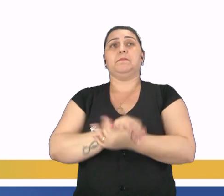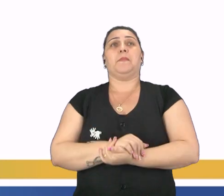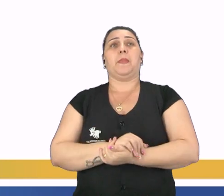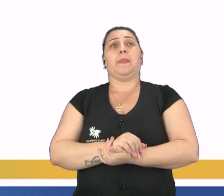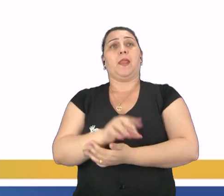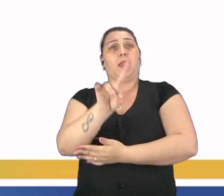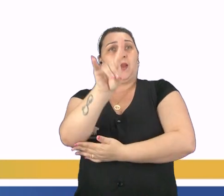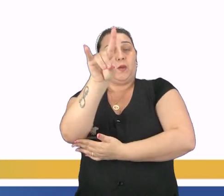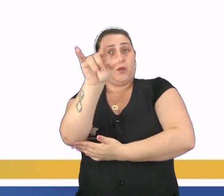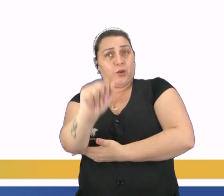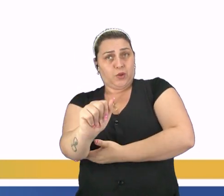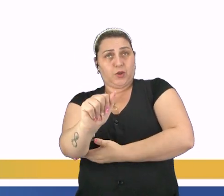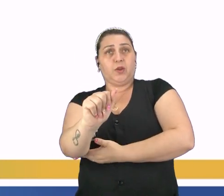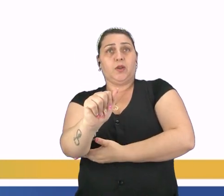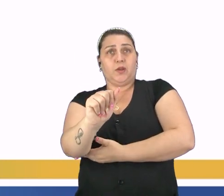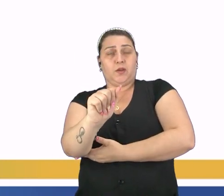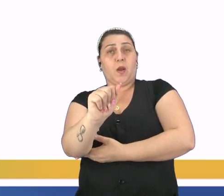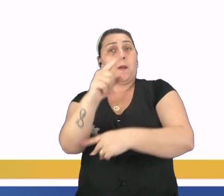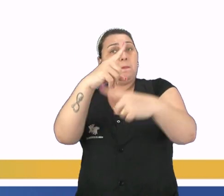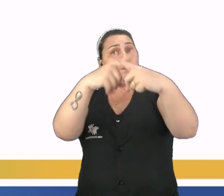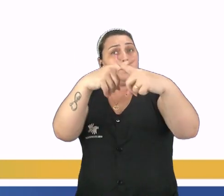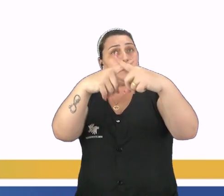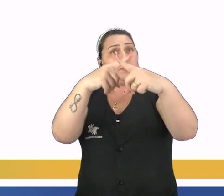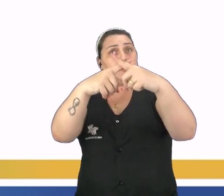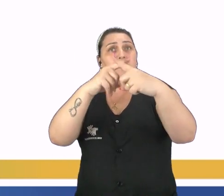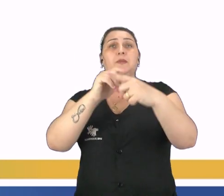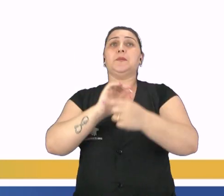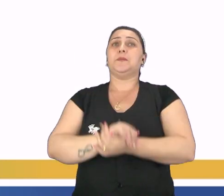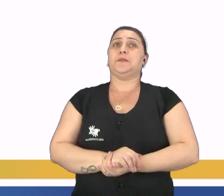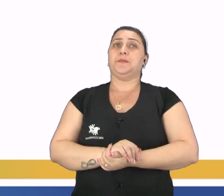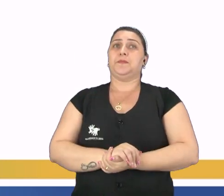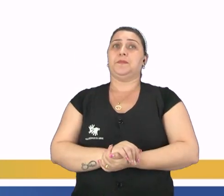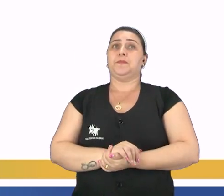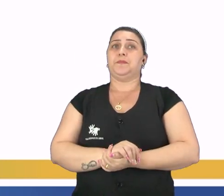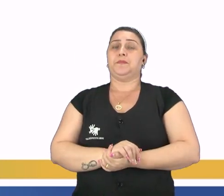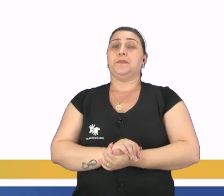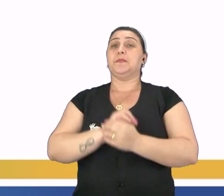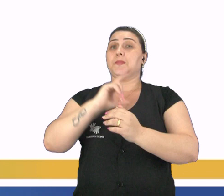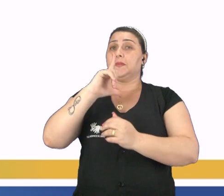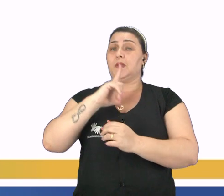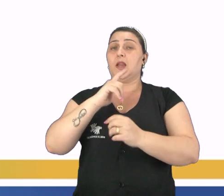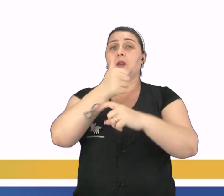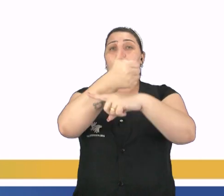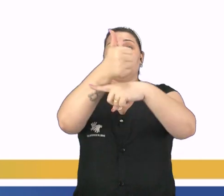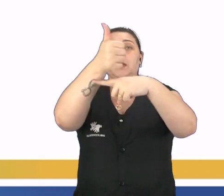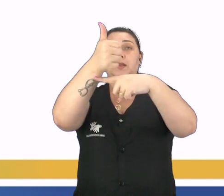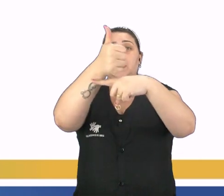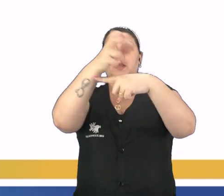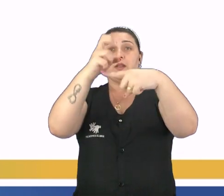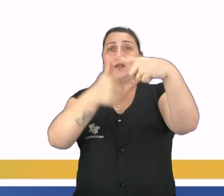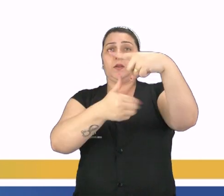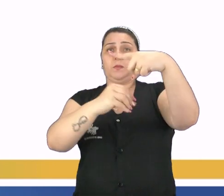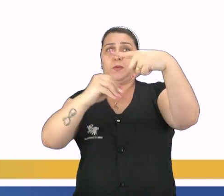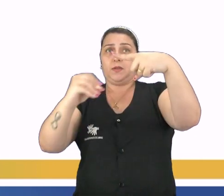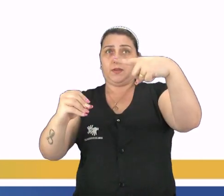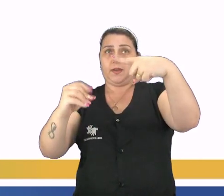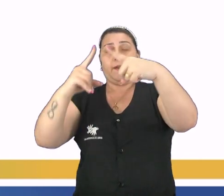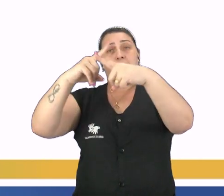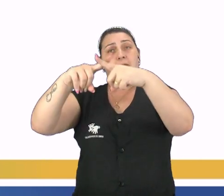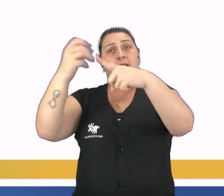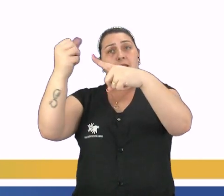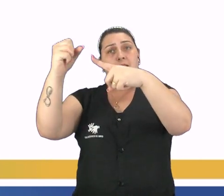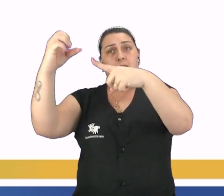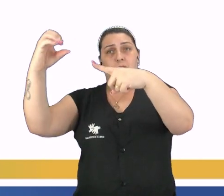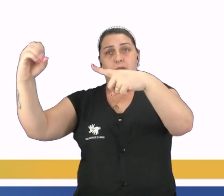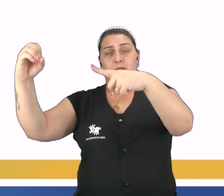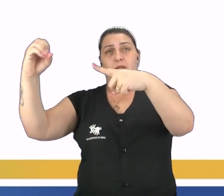esse dia aí, ele sugere uma multiplicação. Então, eu tenho 15 sobre 100, que é outra maneira de